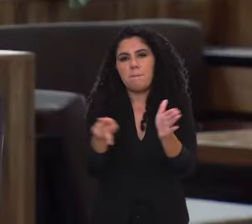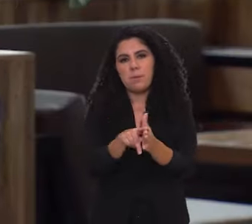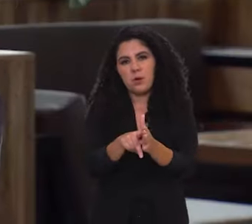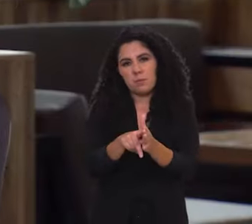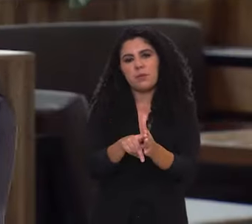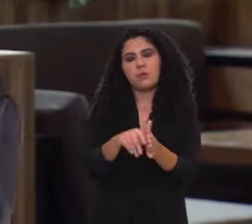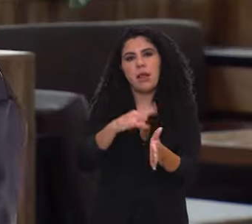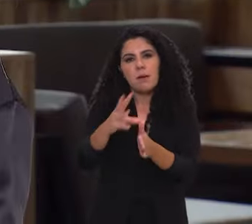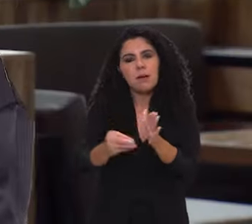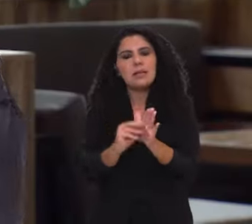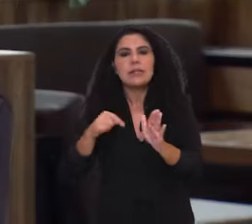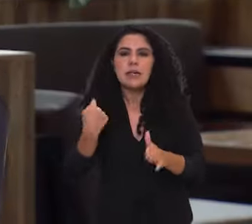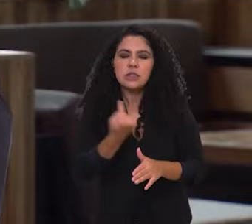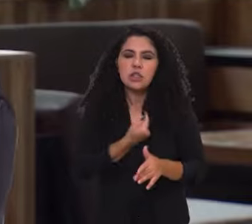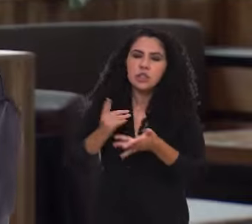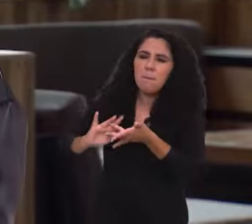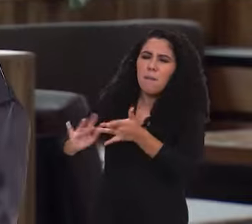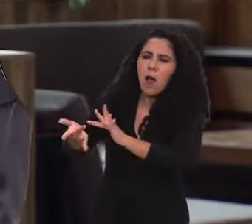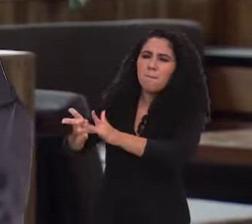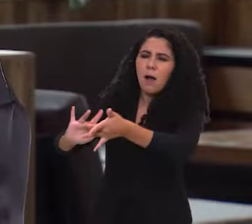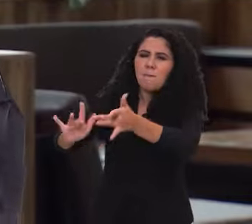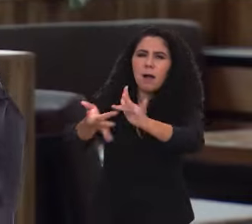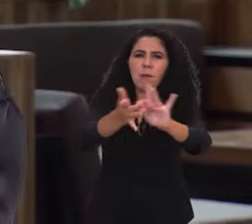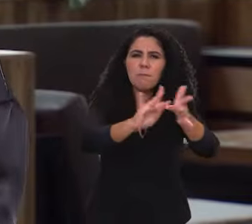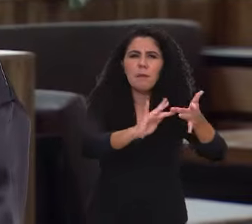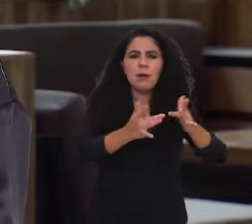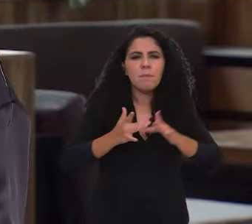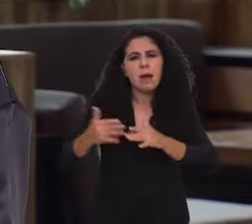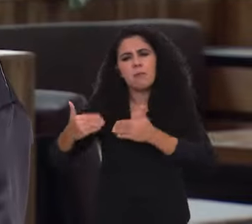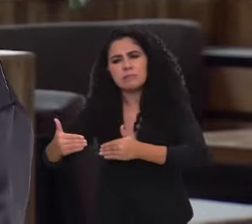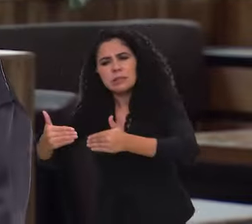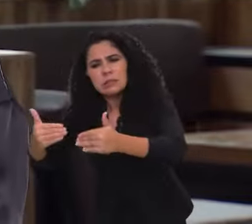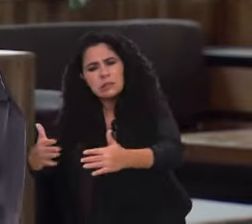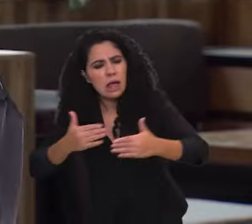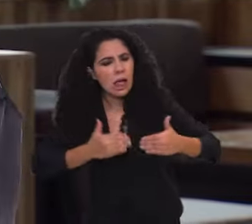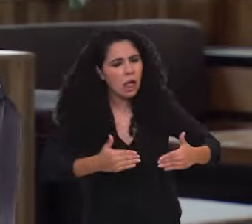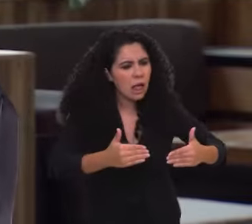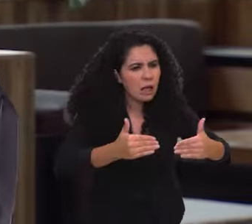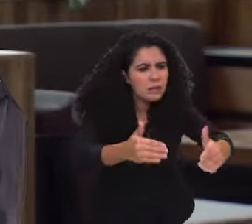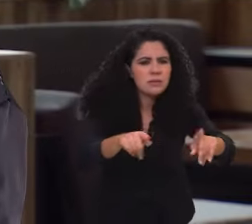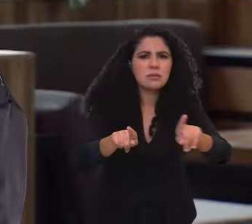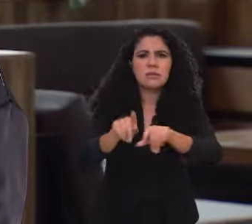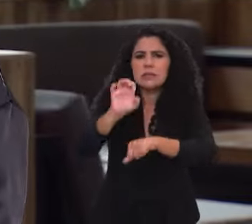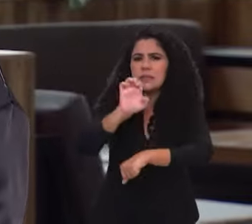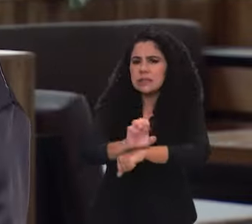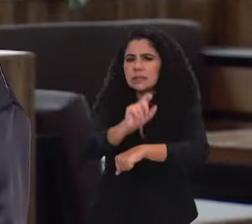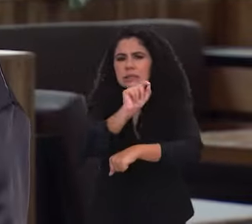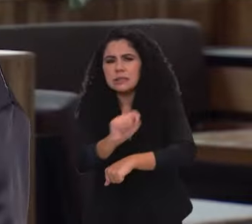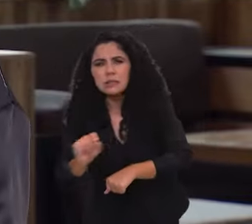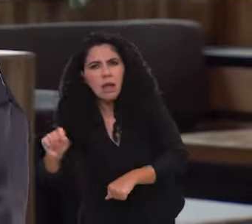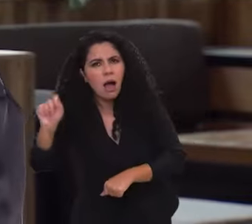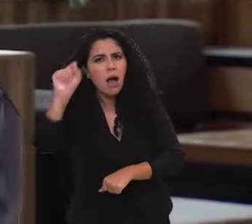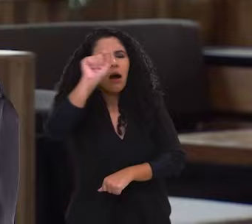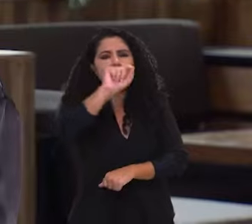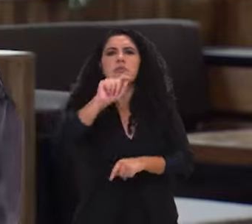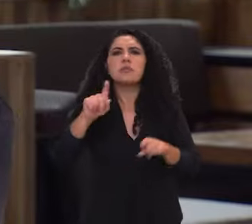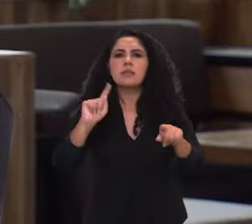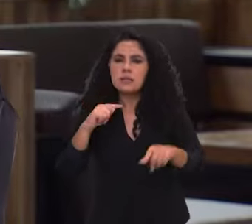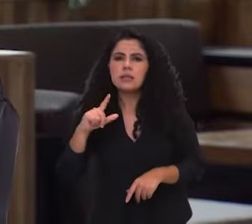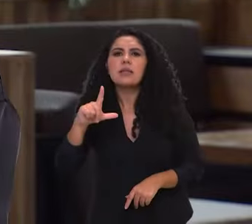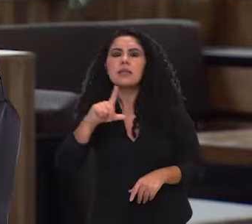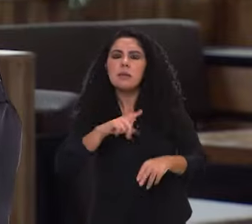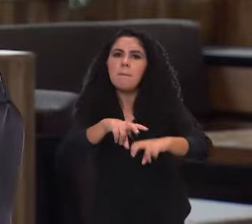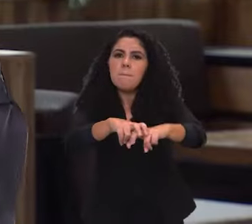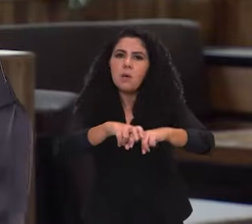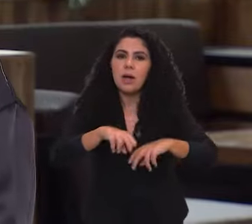está articulando as diversas iniciativas dos diversos ministérios, dos estados da Amazônia, que existem em